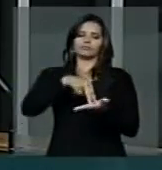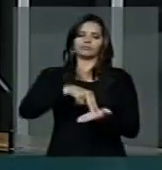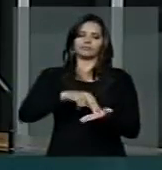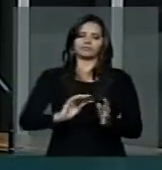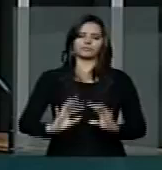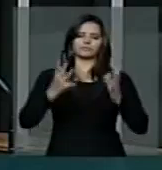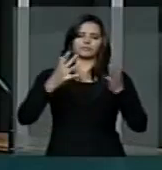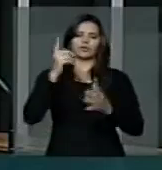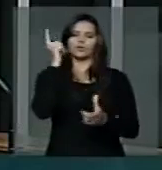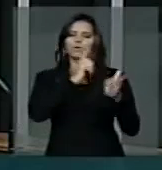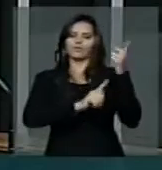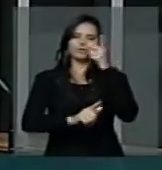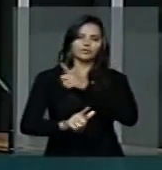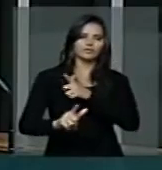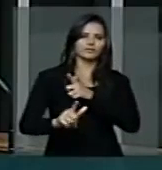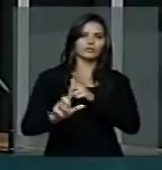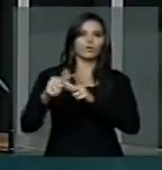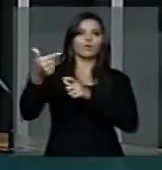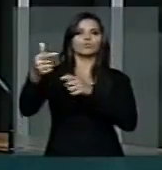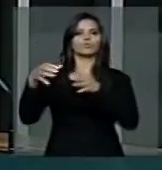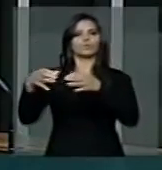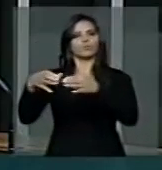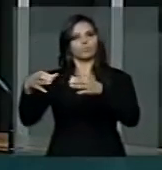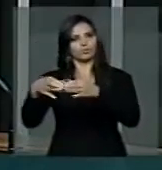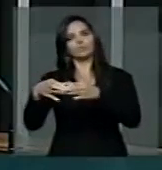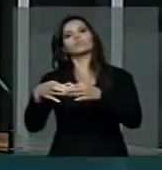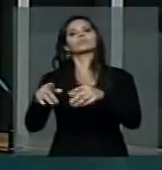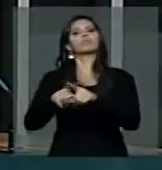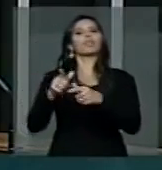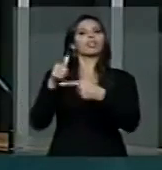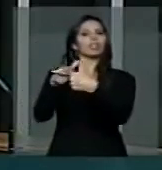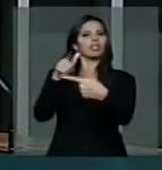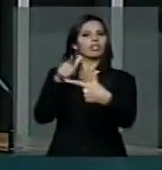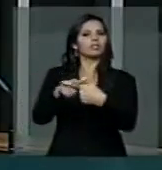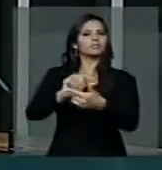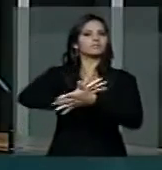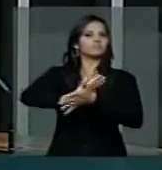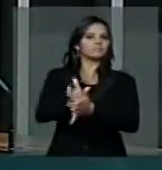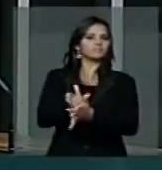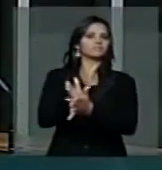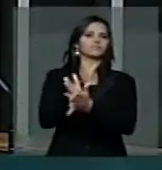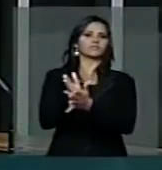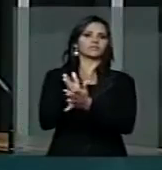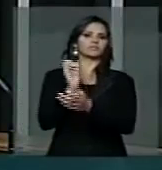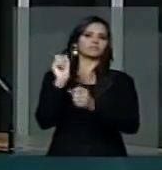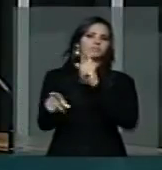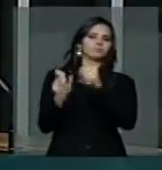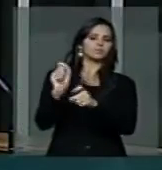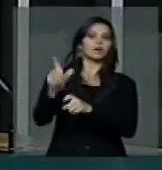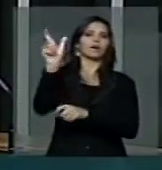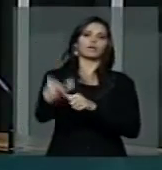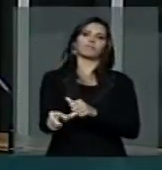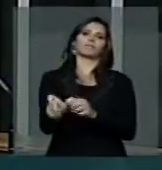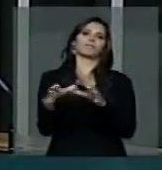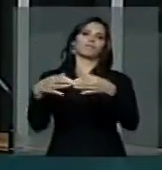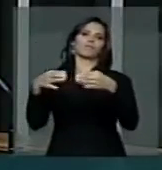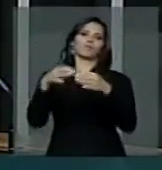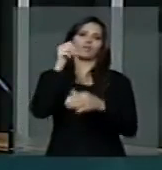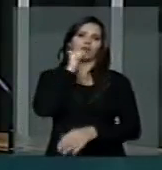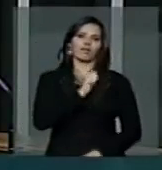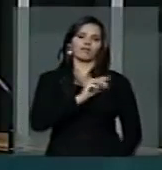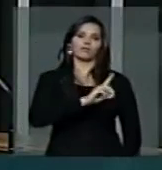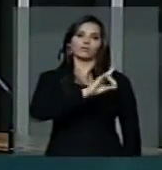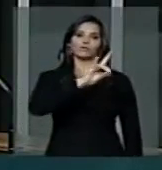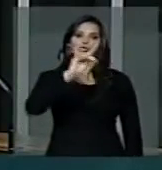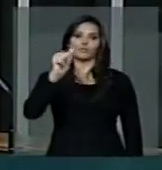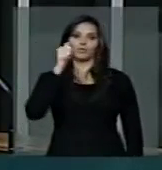as conquistas de outro grupo perseguido e estigmatizado, as mulheres. É um dia em que